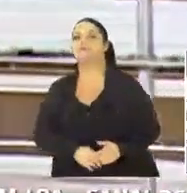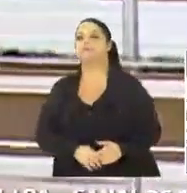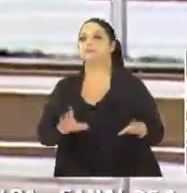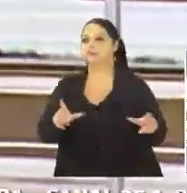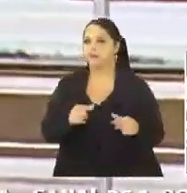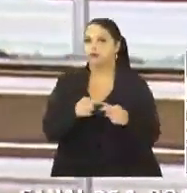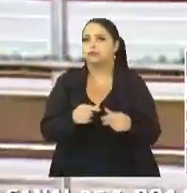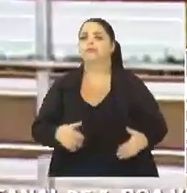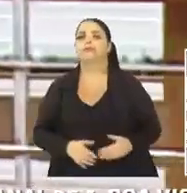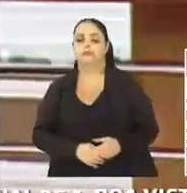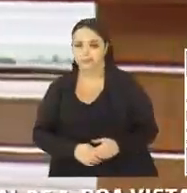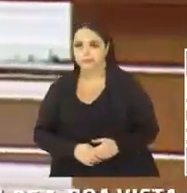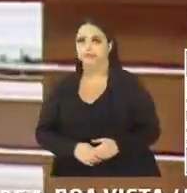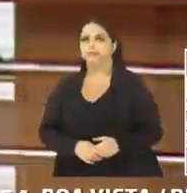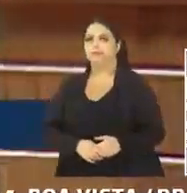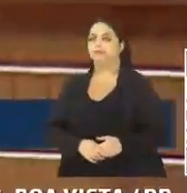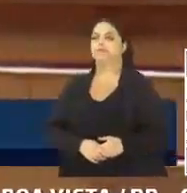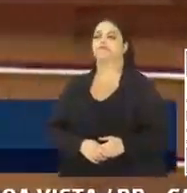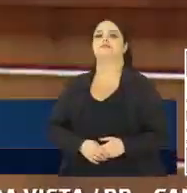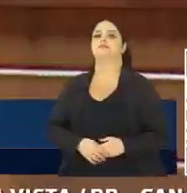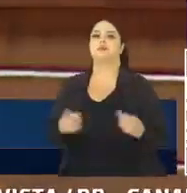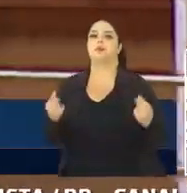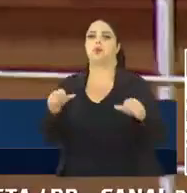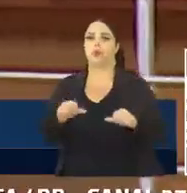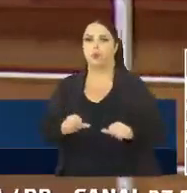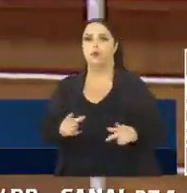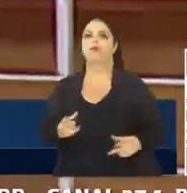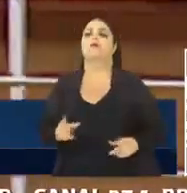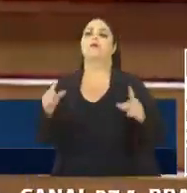reduzida, pequena, sem recurso.